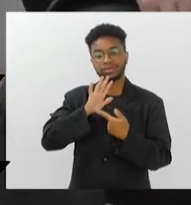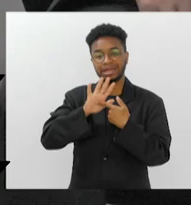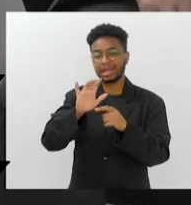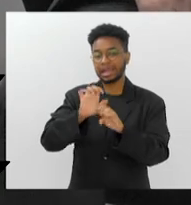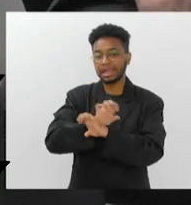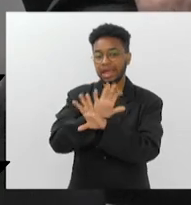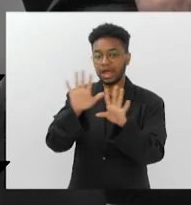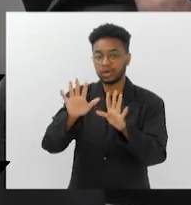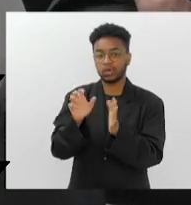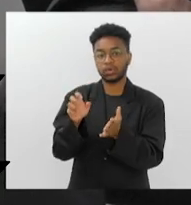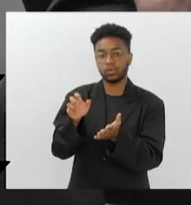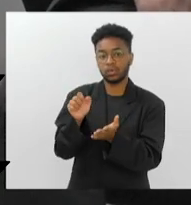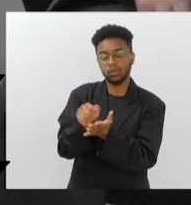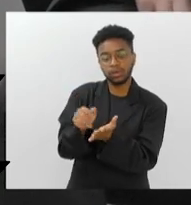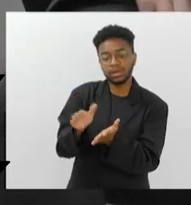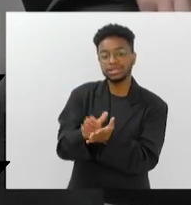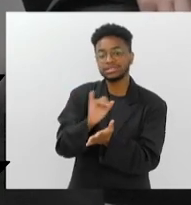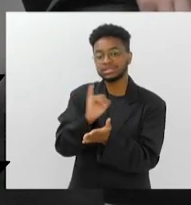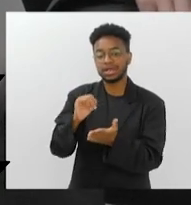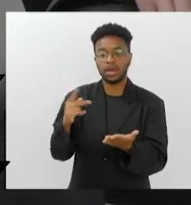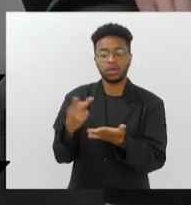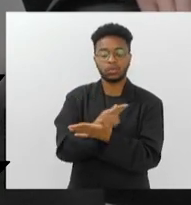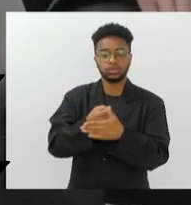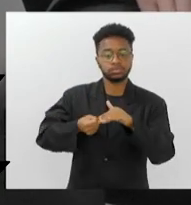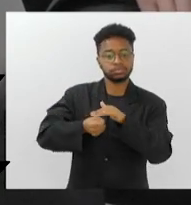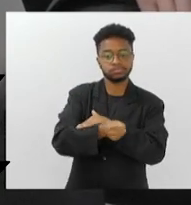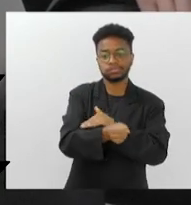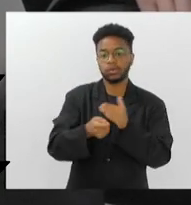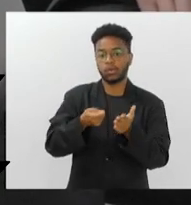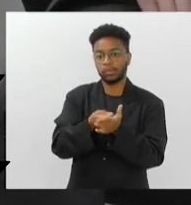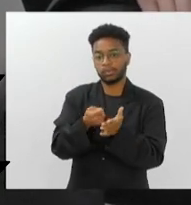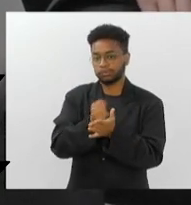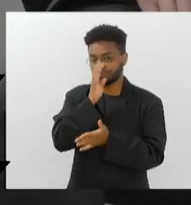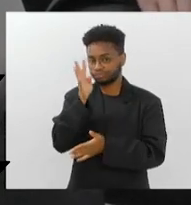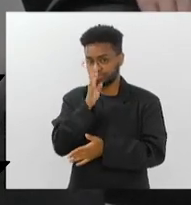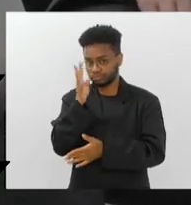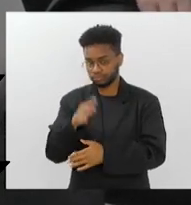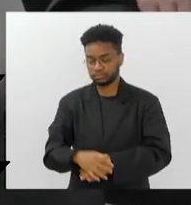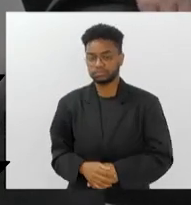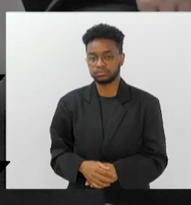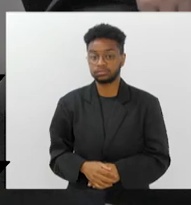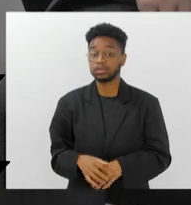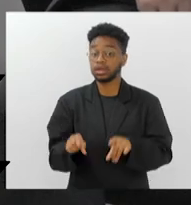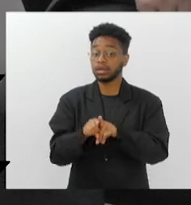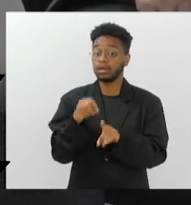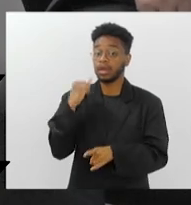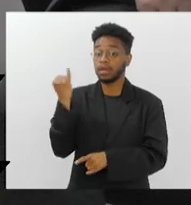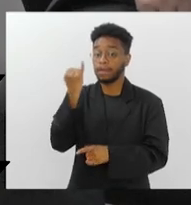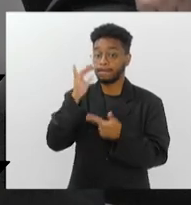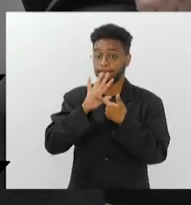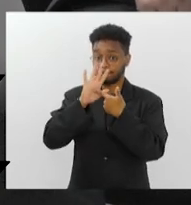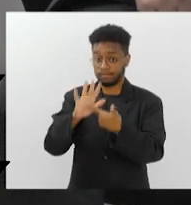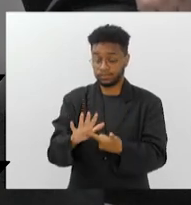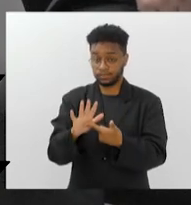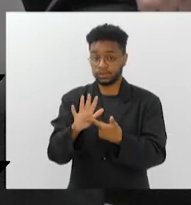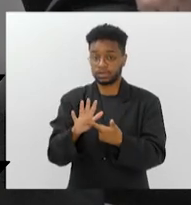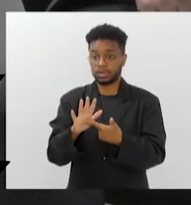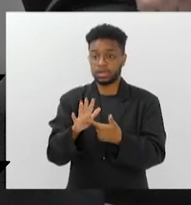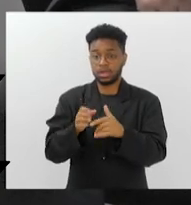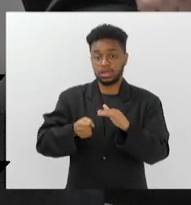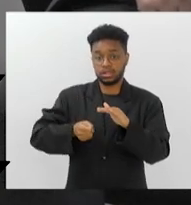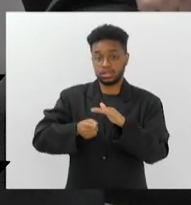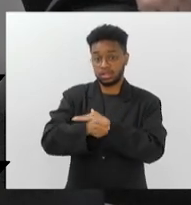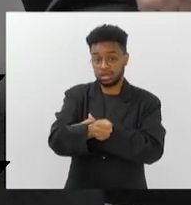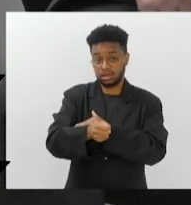quando há as internações involuntárias irregulares e aí é importante destacar que as internações áreas